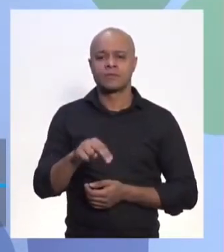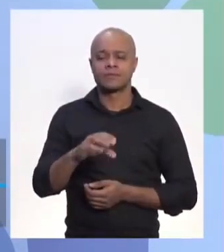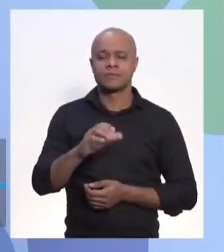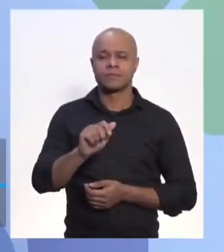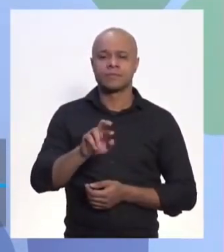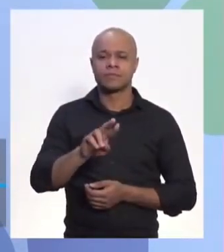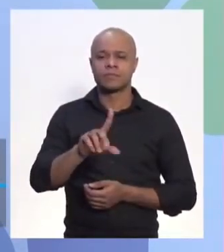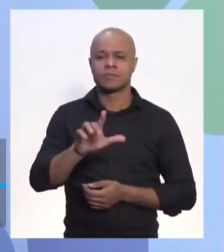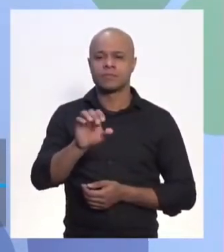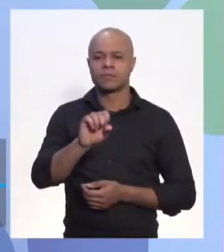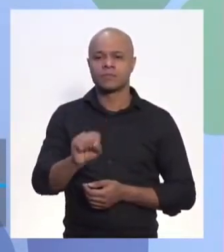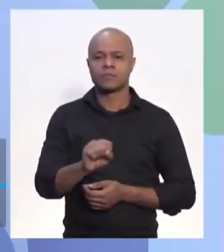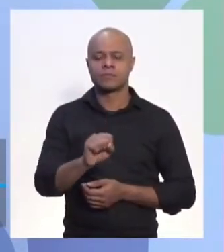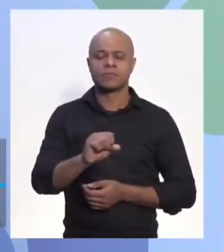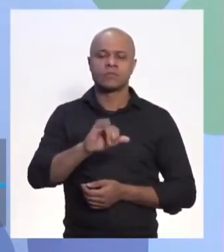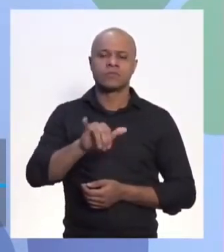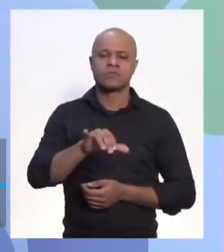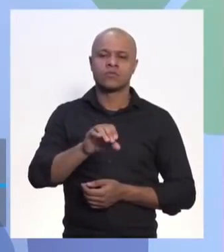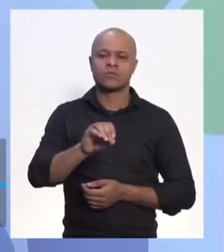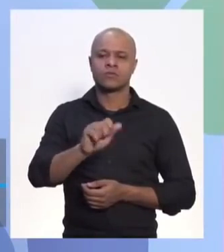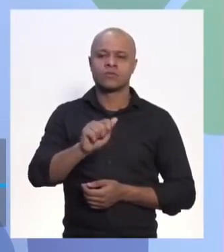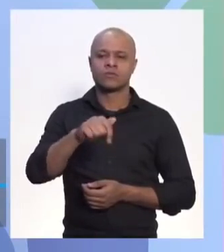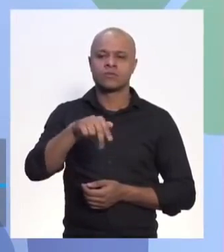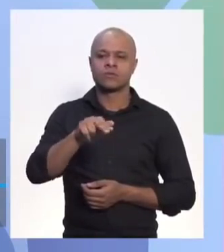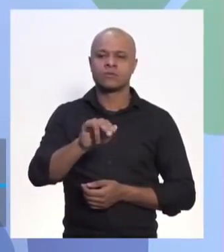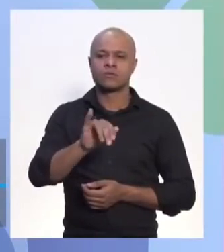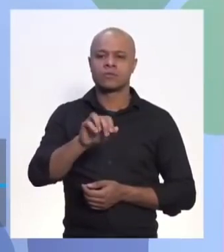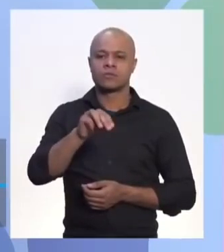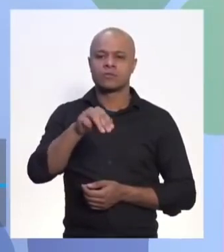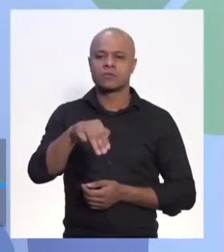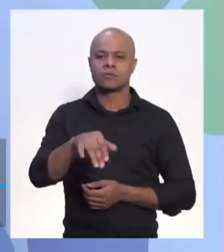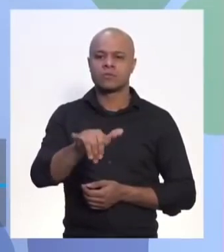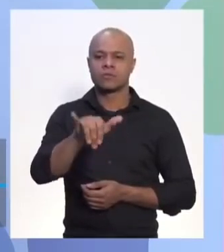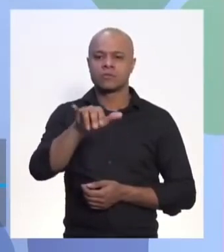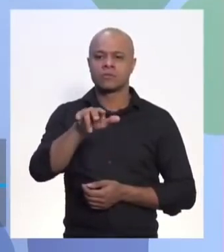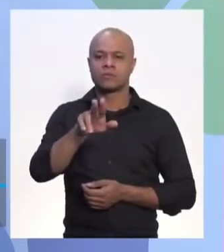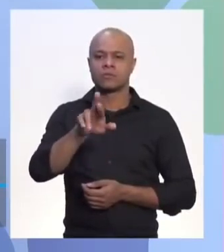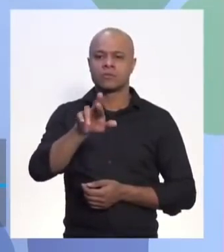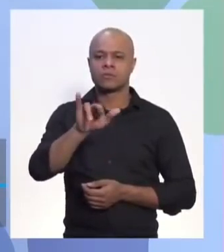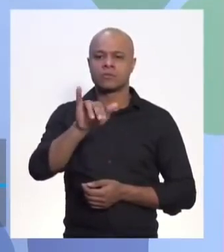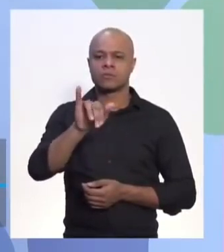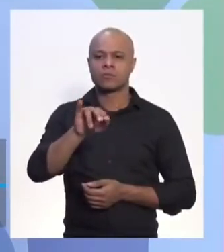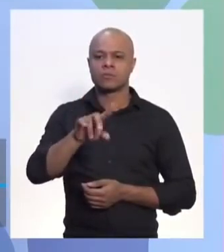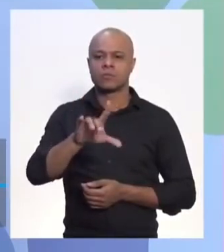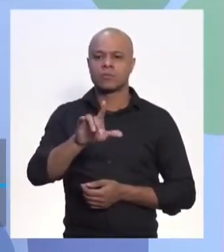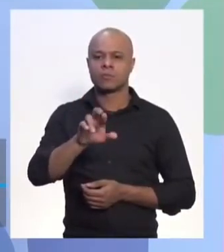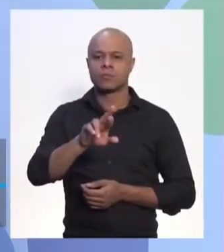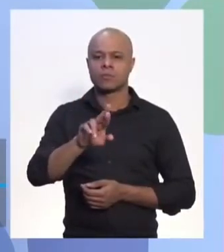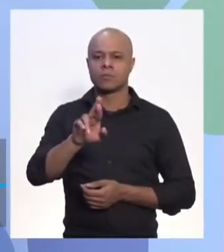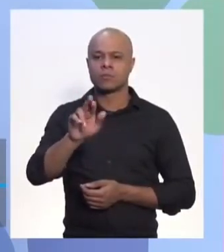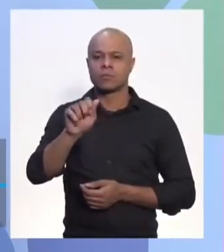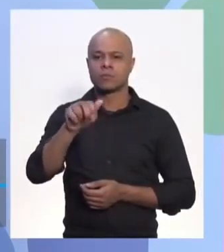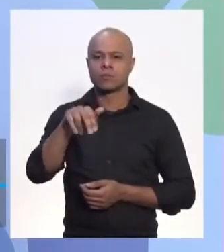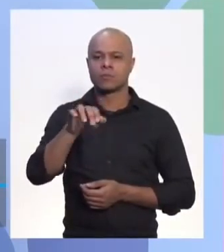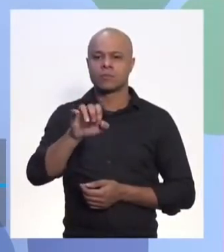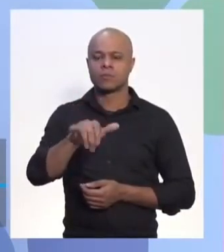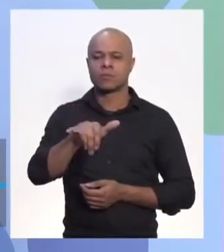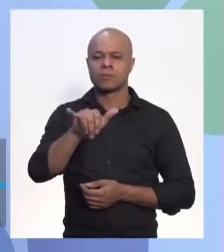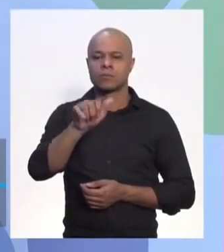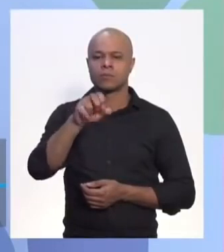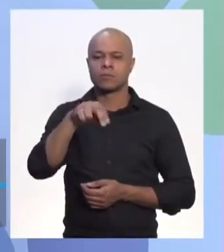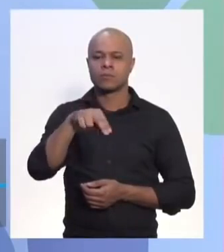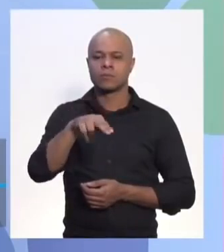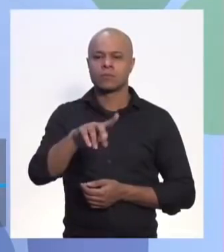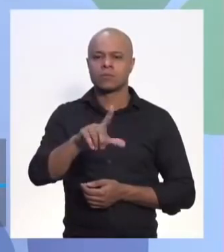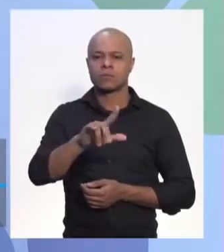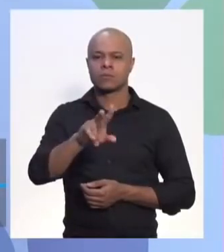Joaquim, Júlia, a Júlia, Yuri, Lohane, Ian, Luiz Henrique,